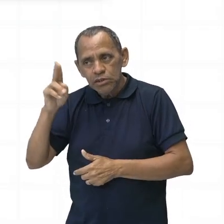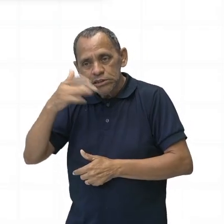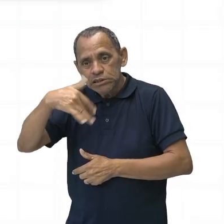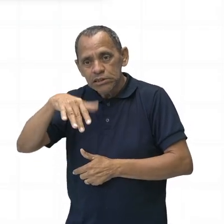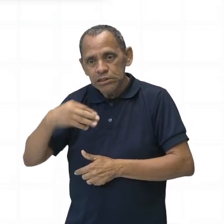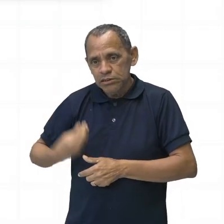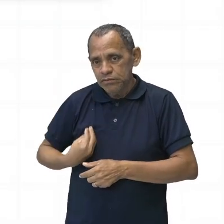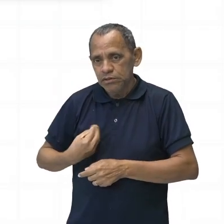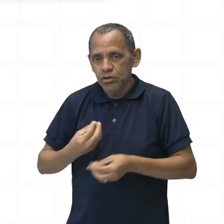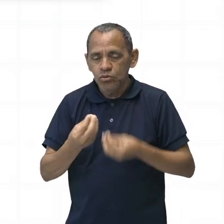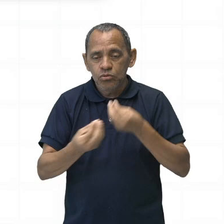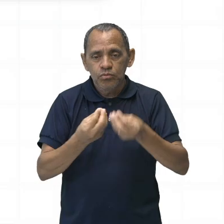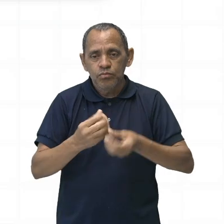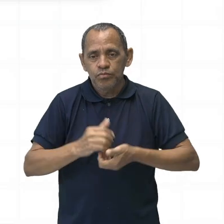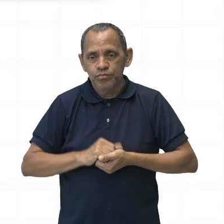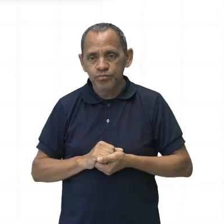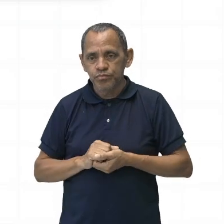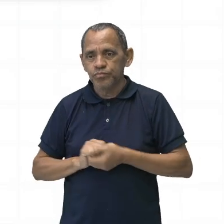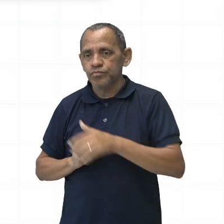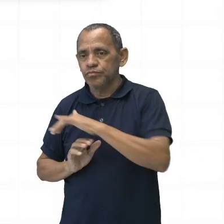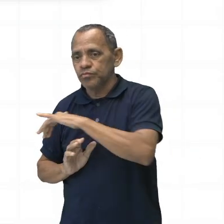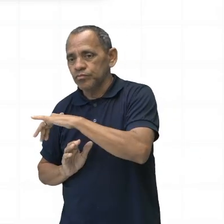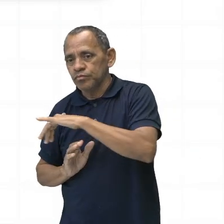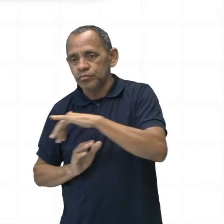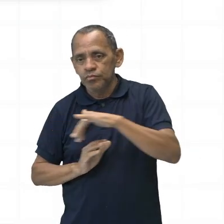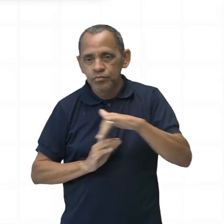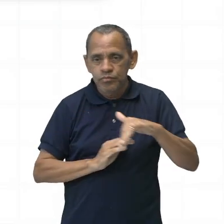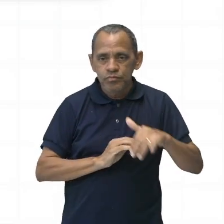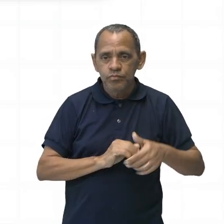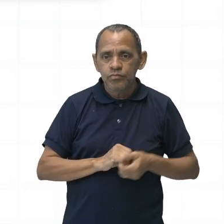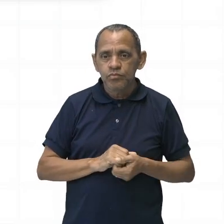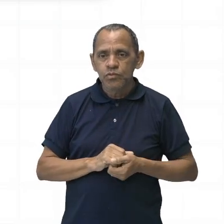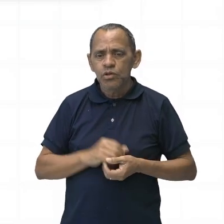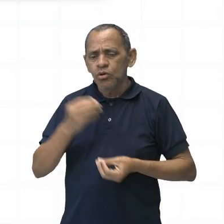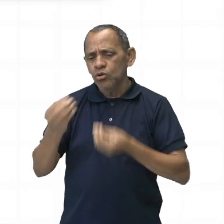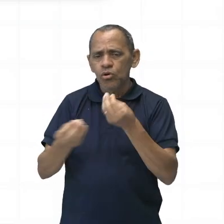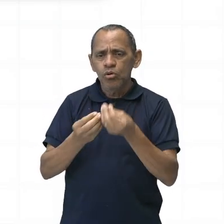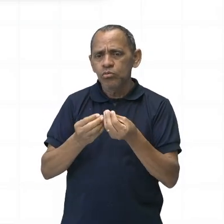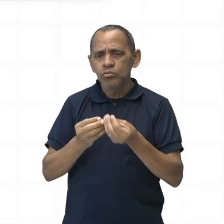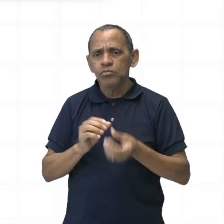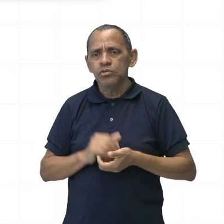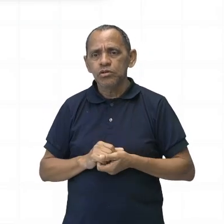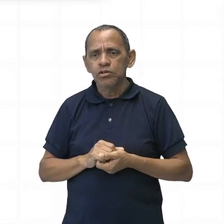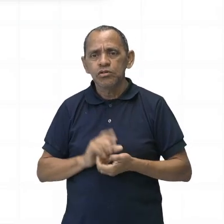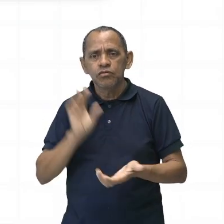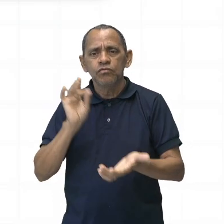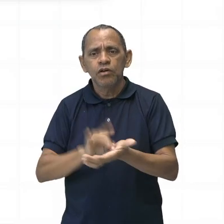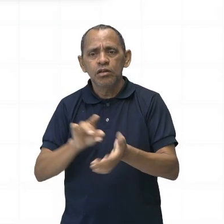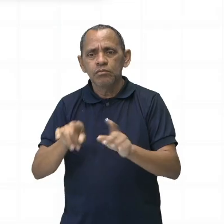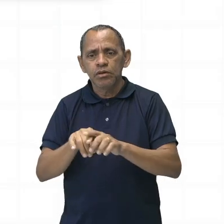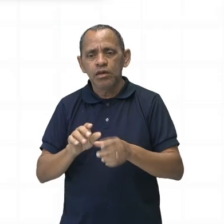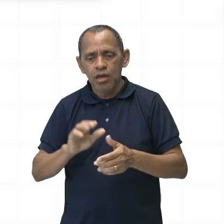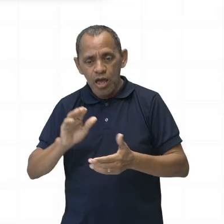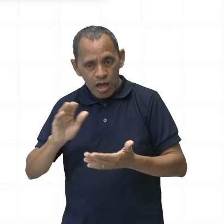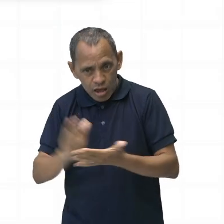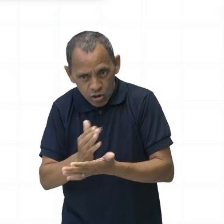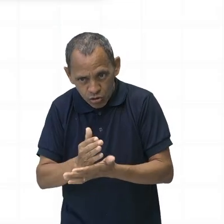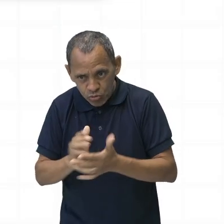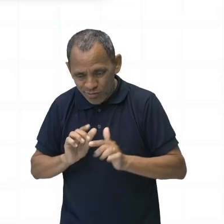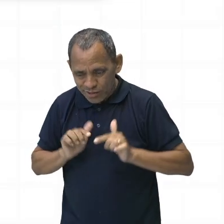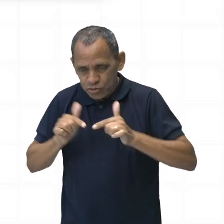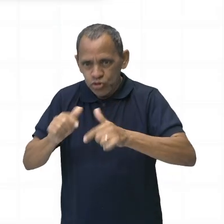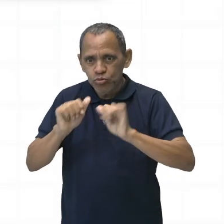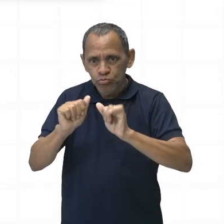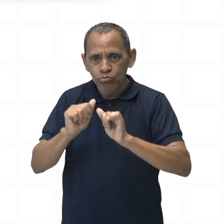atitudes podem interferir ou não na dimensão da vida. Por isso que a bioética, pelo seu campo